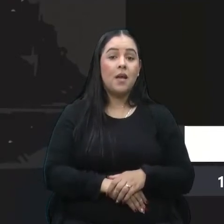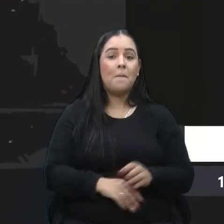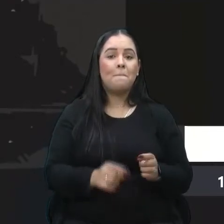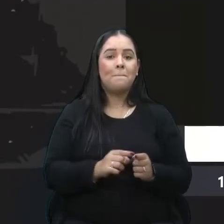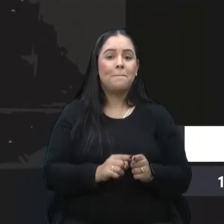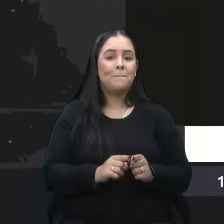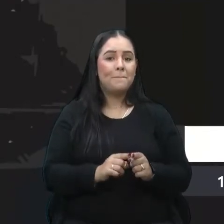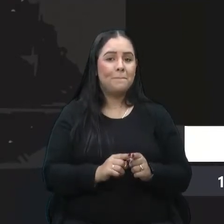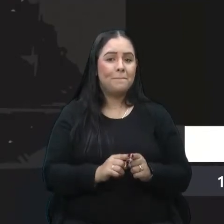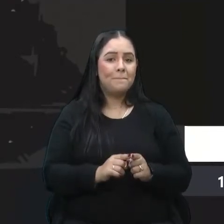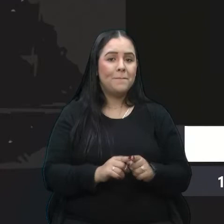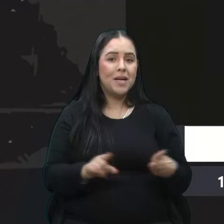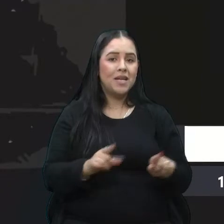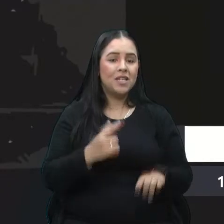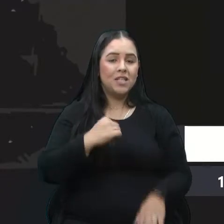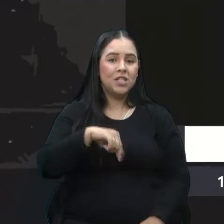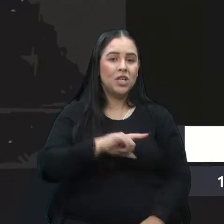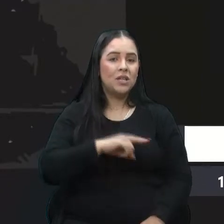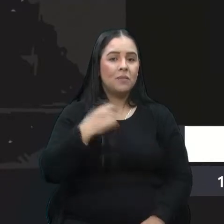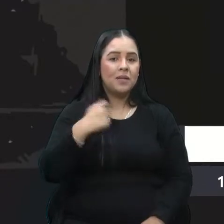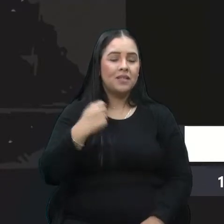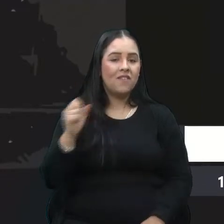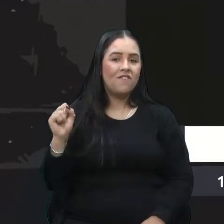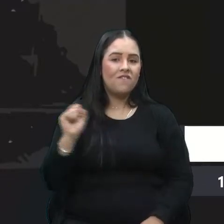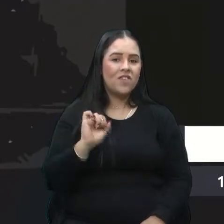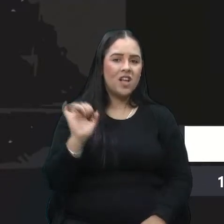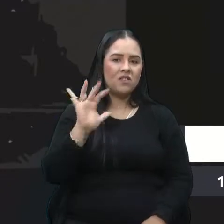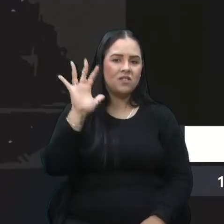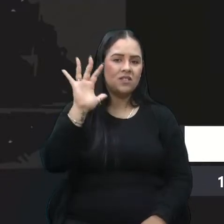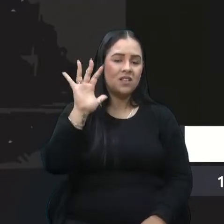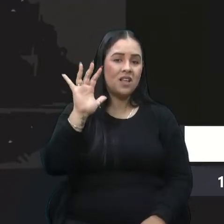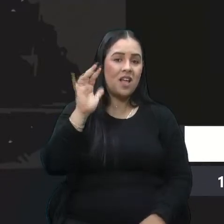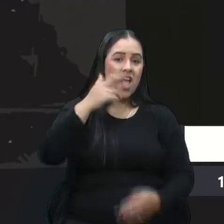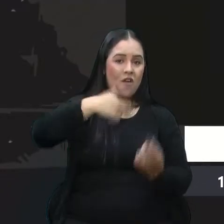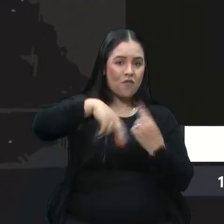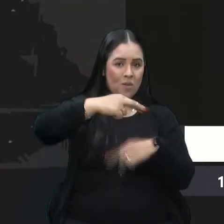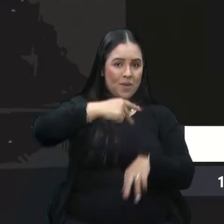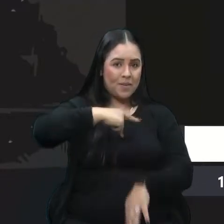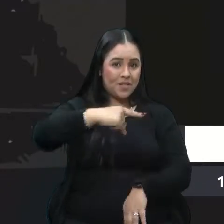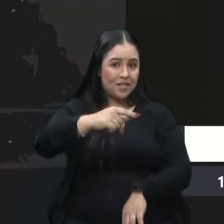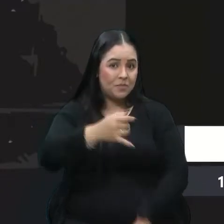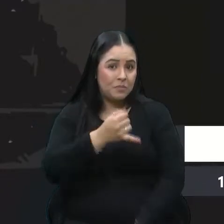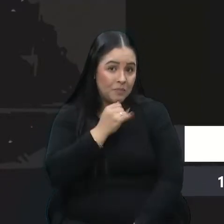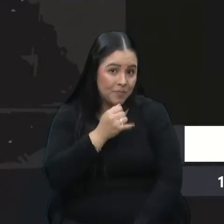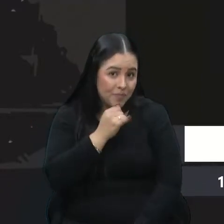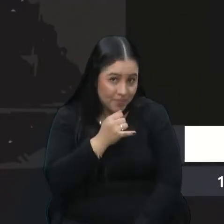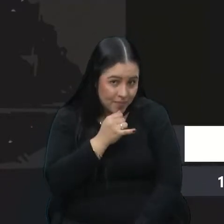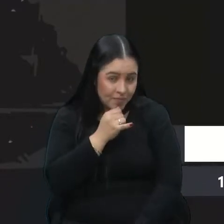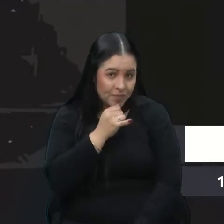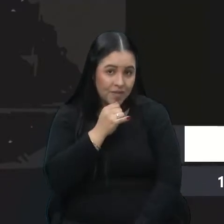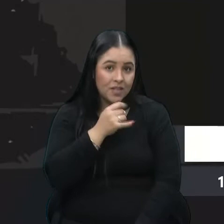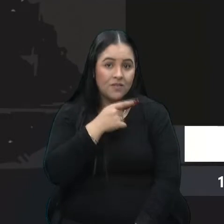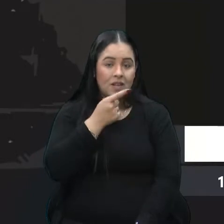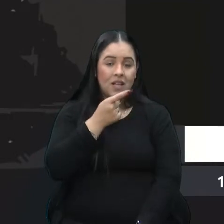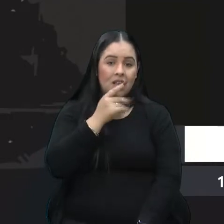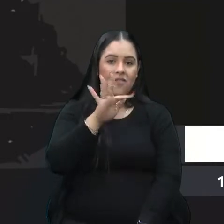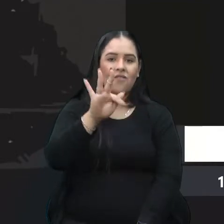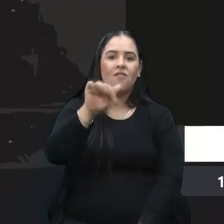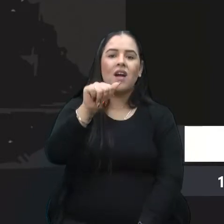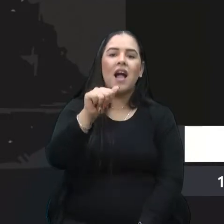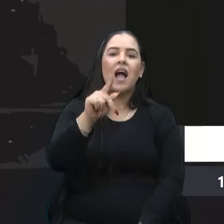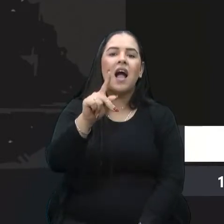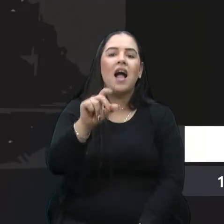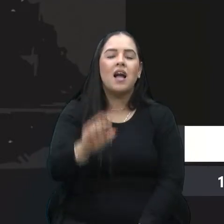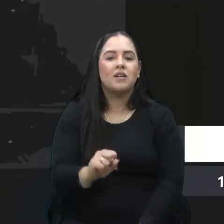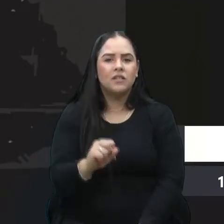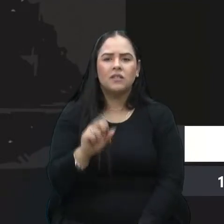Agora, precisamos valorizar. A reforma da Previdência, por exemplo, quando se fala no FAPS, e várias